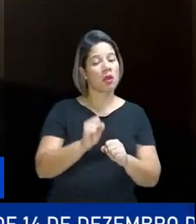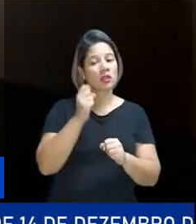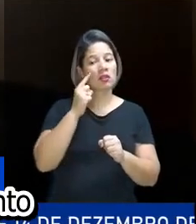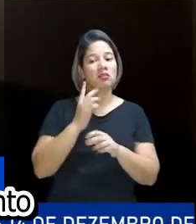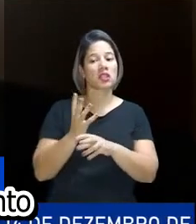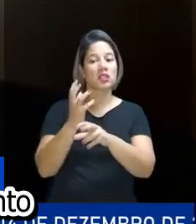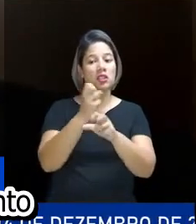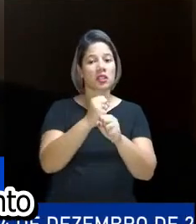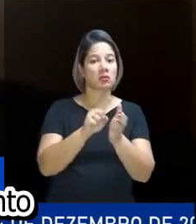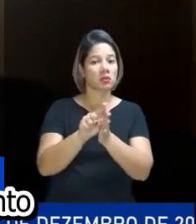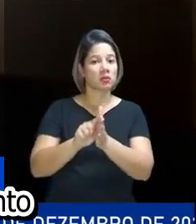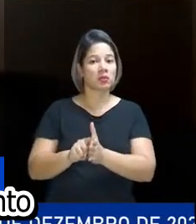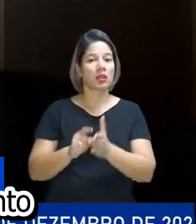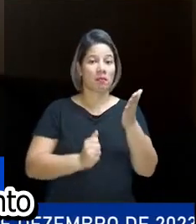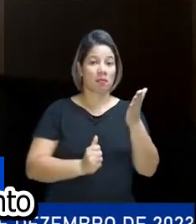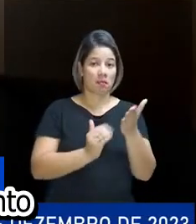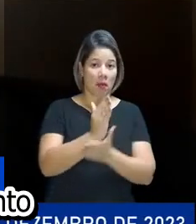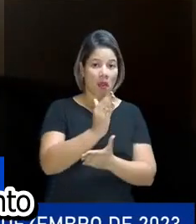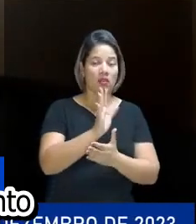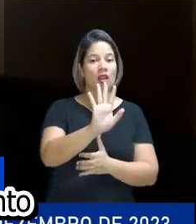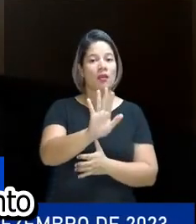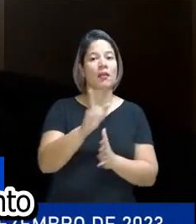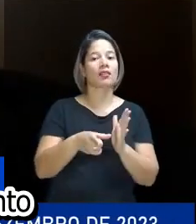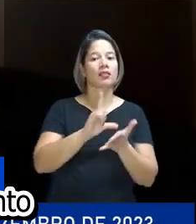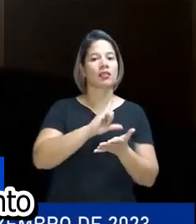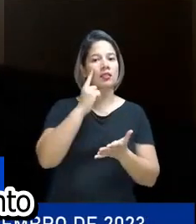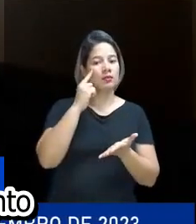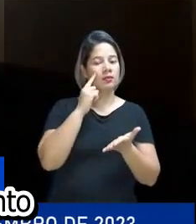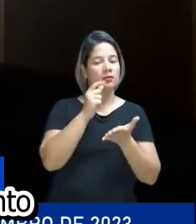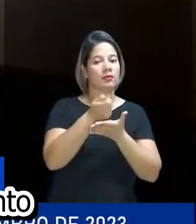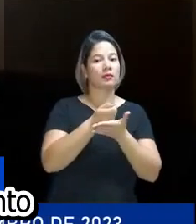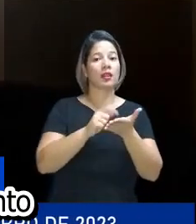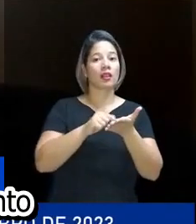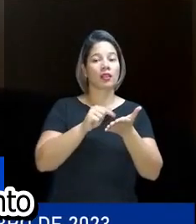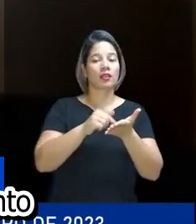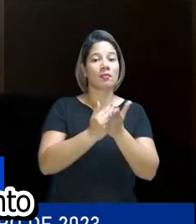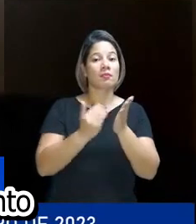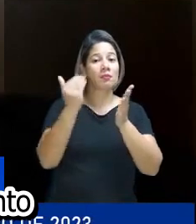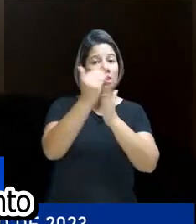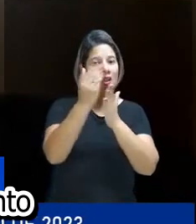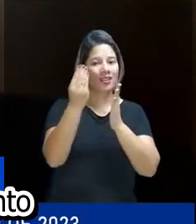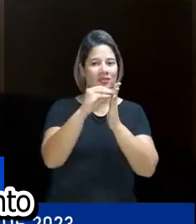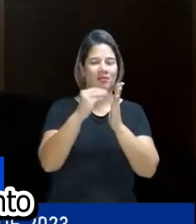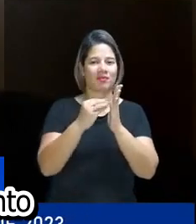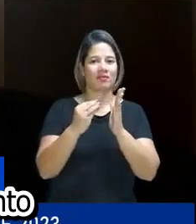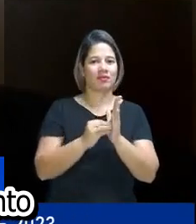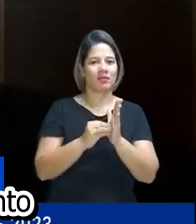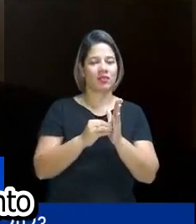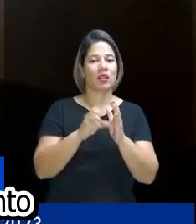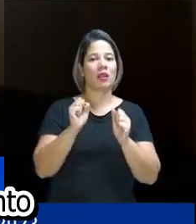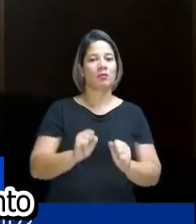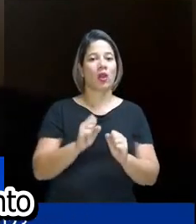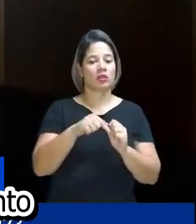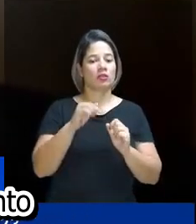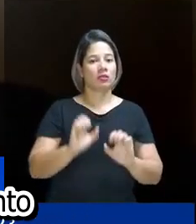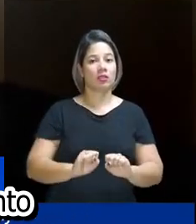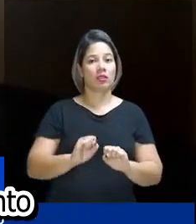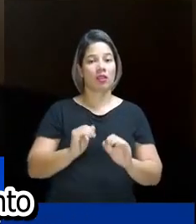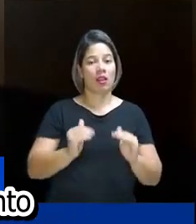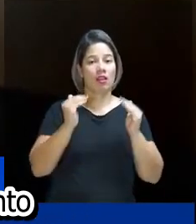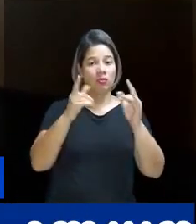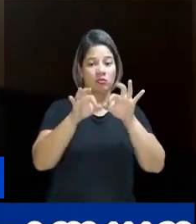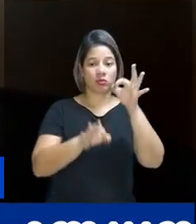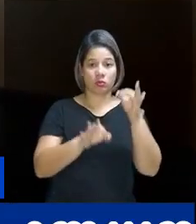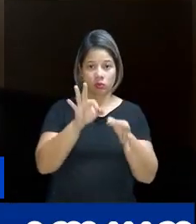contas com ressalvas. Todavia, esclareço que, no ponto, o entendimento desta Corte Regional Eleitoral é outro.